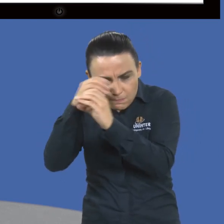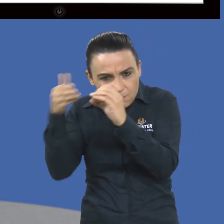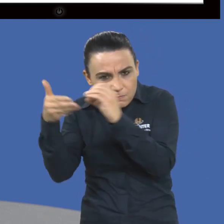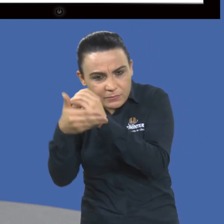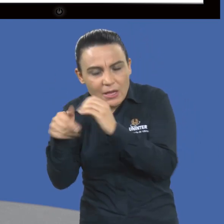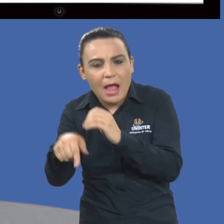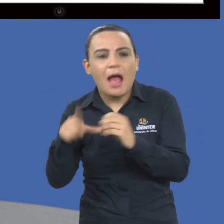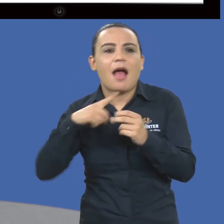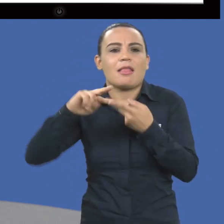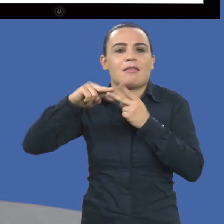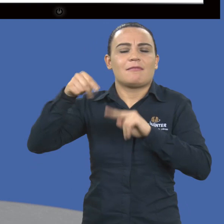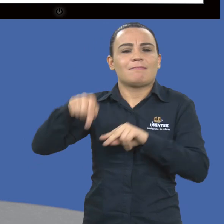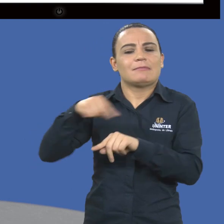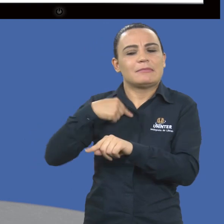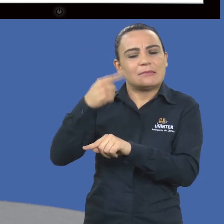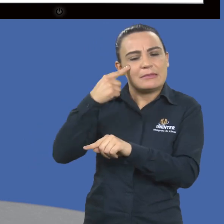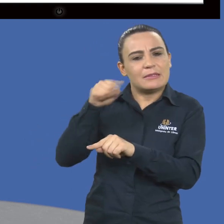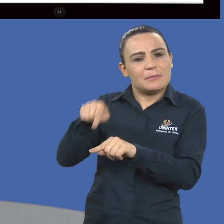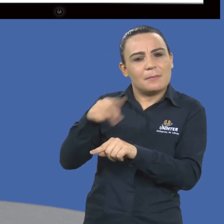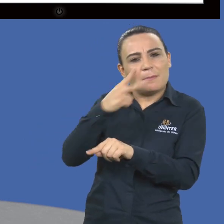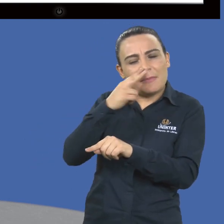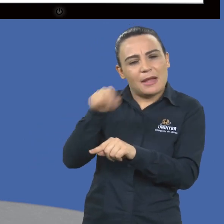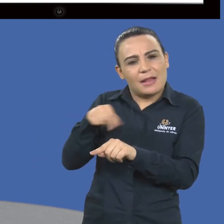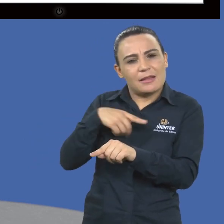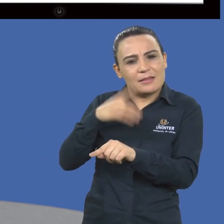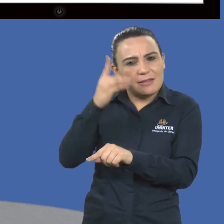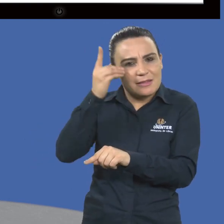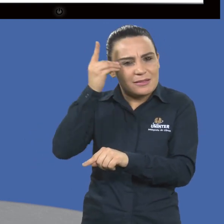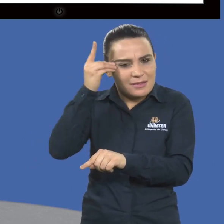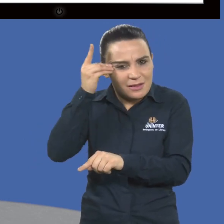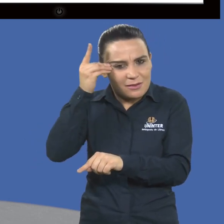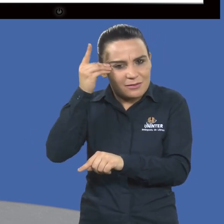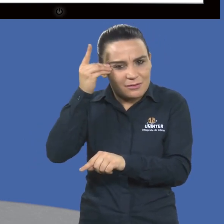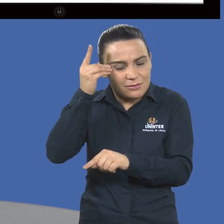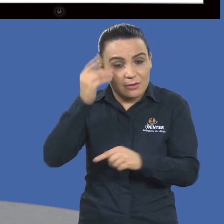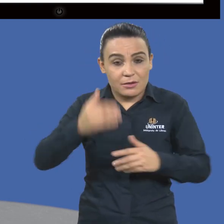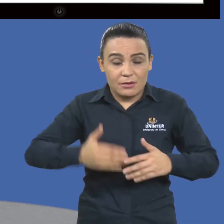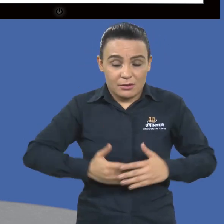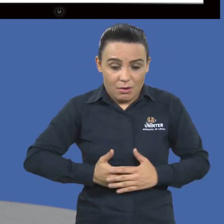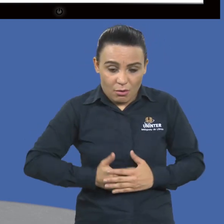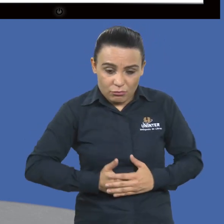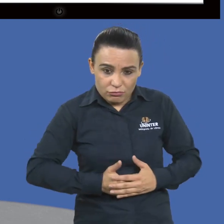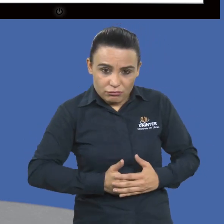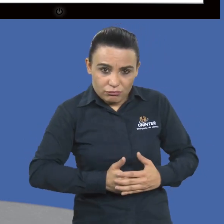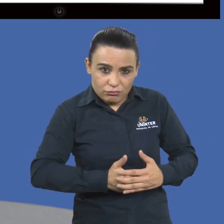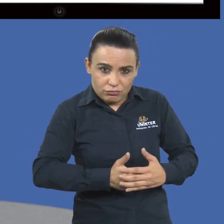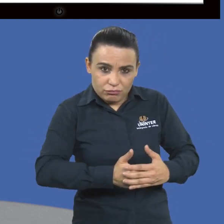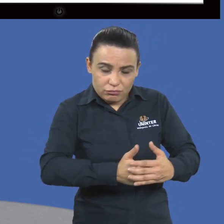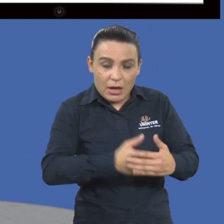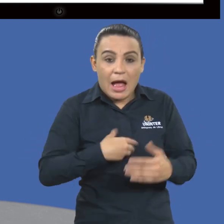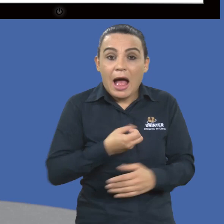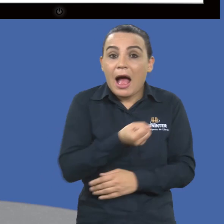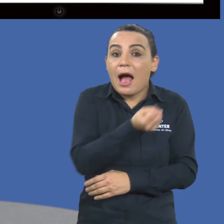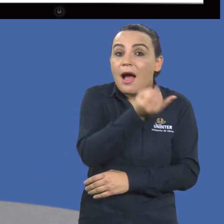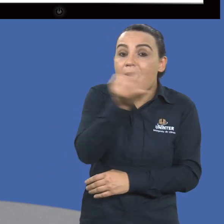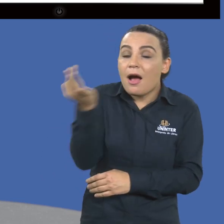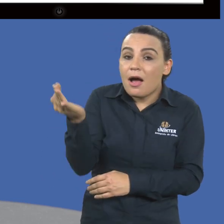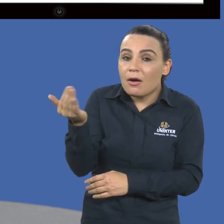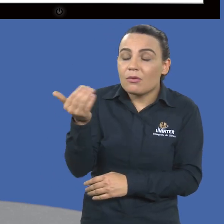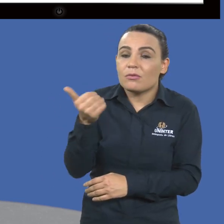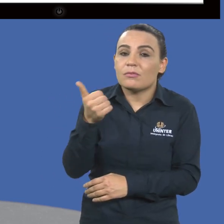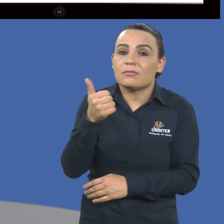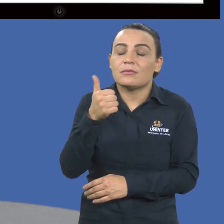Down. Então, existe uma seleção natural na vida intrauterina que faz com